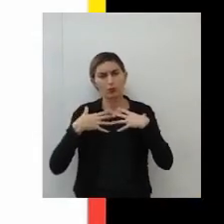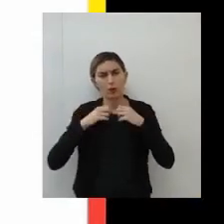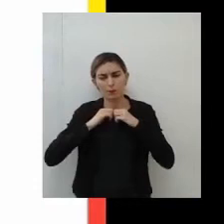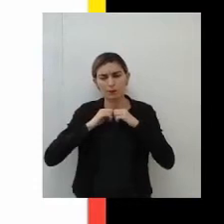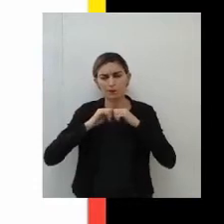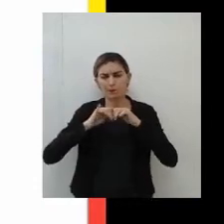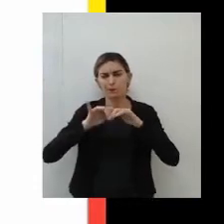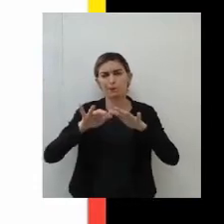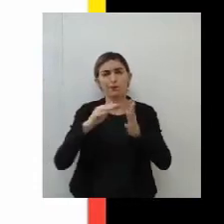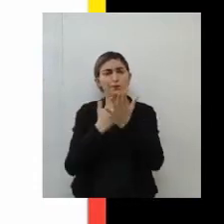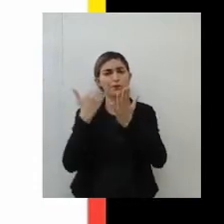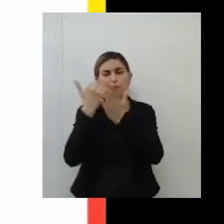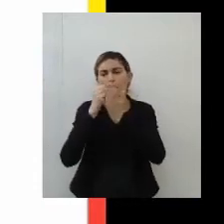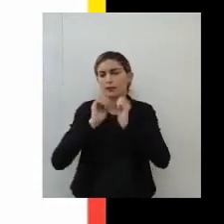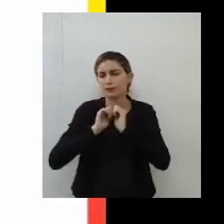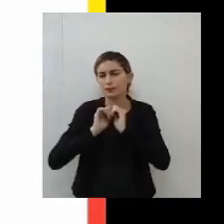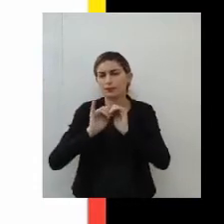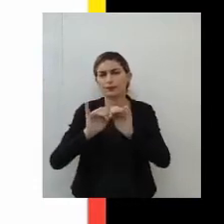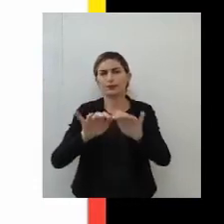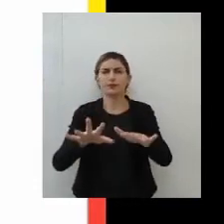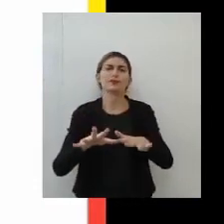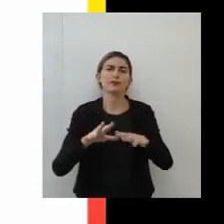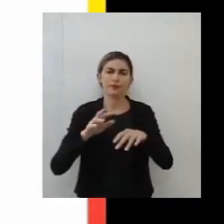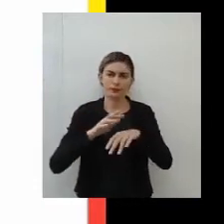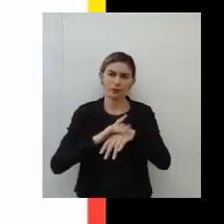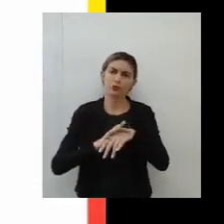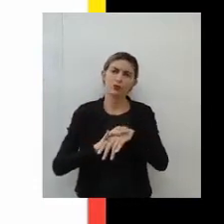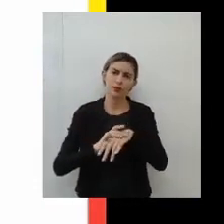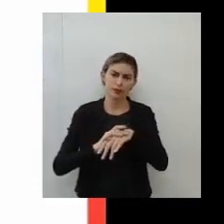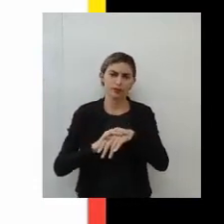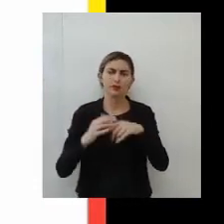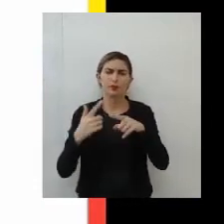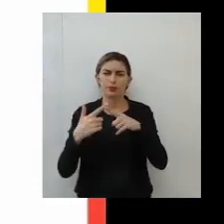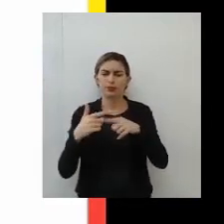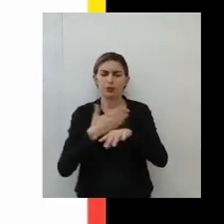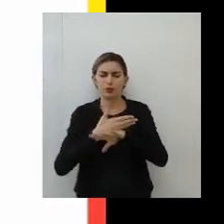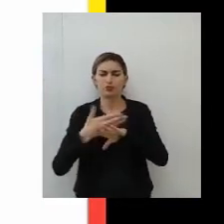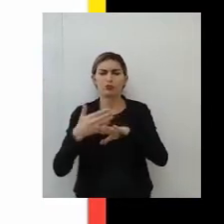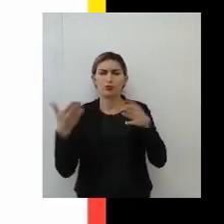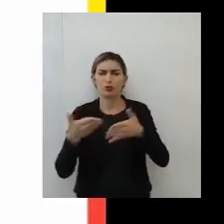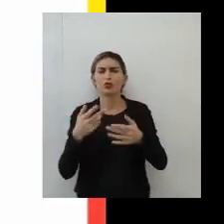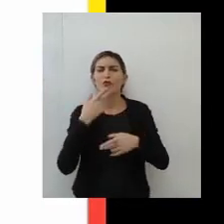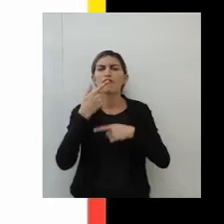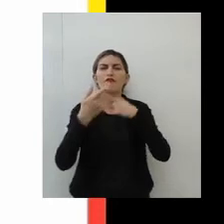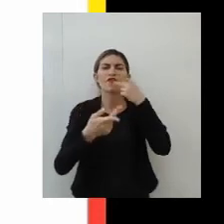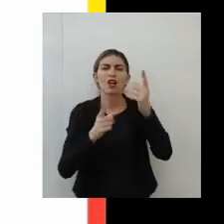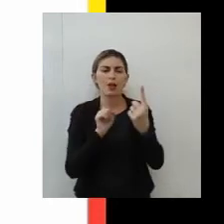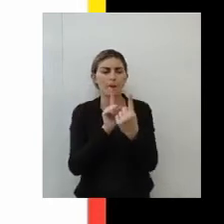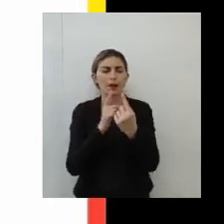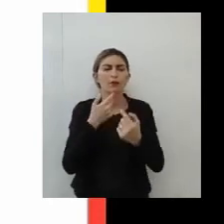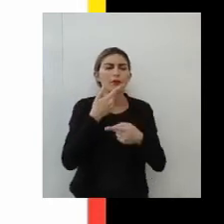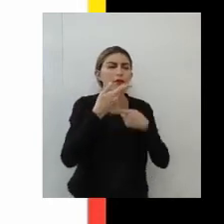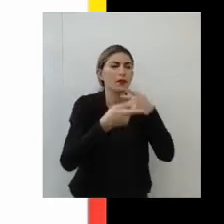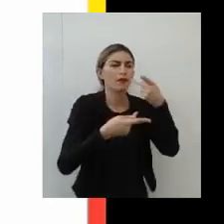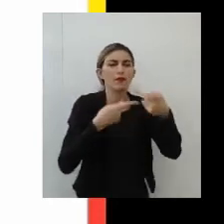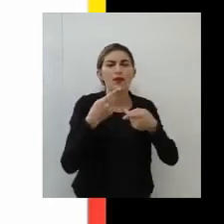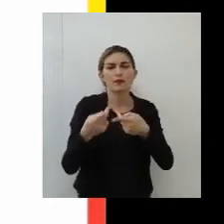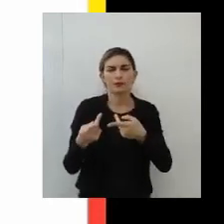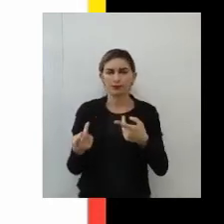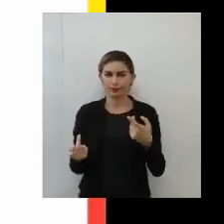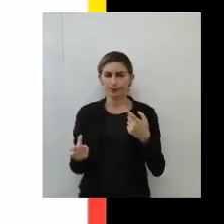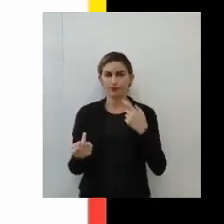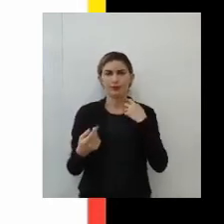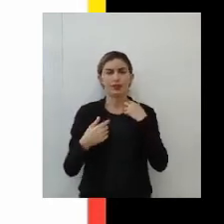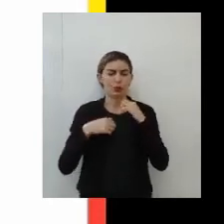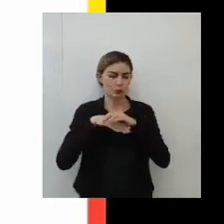a proliferação da doença. Afinal de contas, nós temos o costume ainda hoje de falar muito próximos uns dos outros.